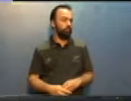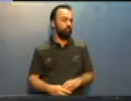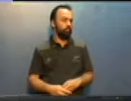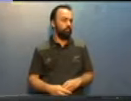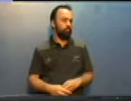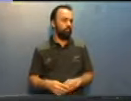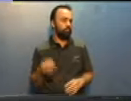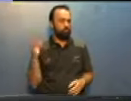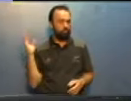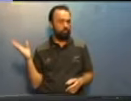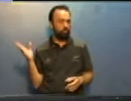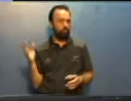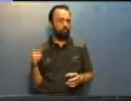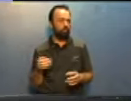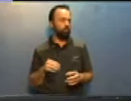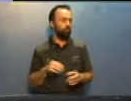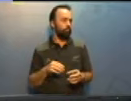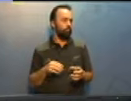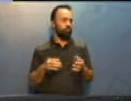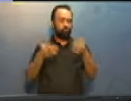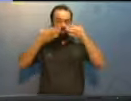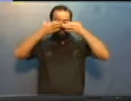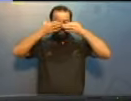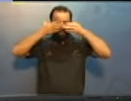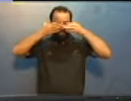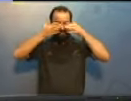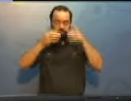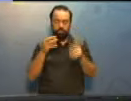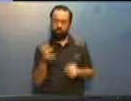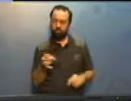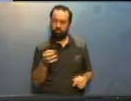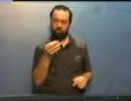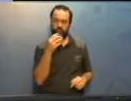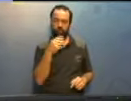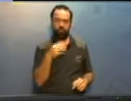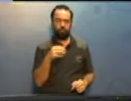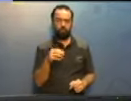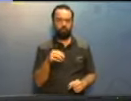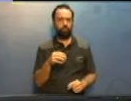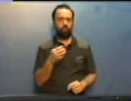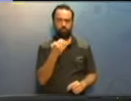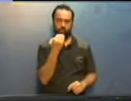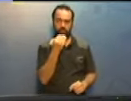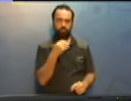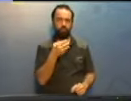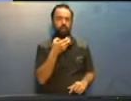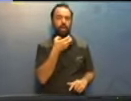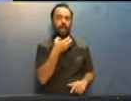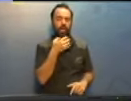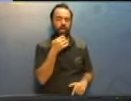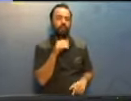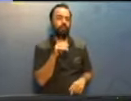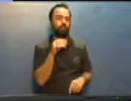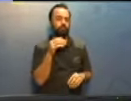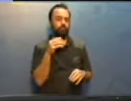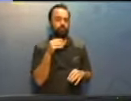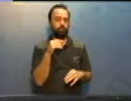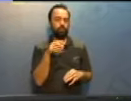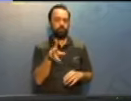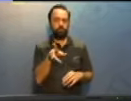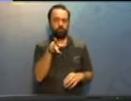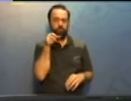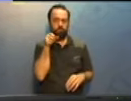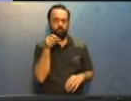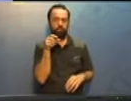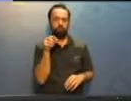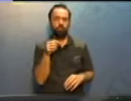Então aqui, por exemplo, a professora está vendando o aluno e está colocando um alimento na boca dele. E ele vai tentar identificar, com os olhos vendados, qual alimento